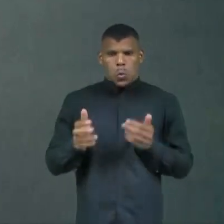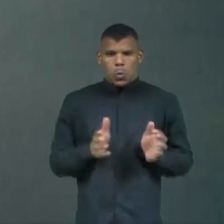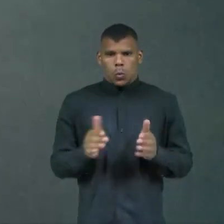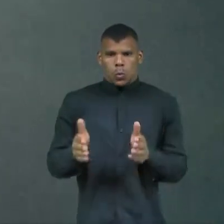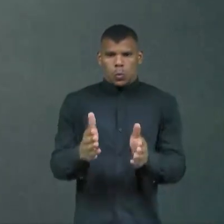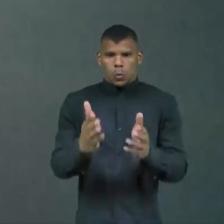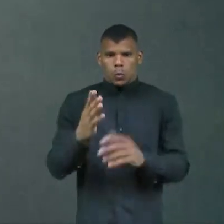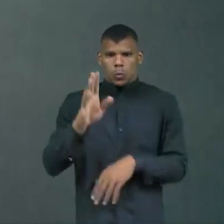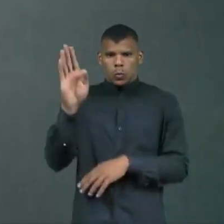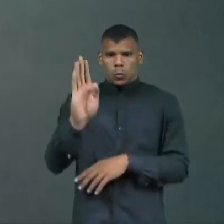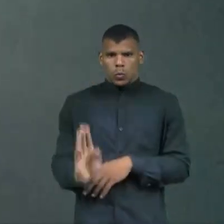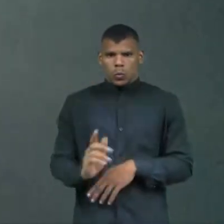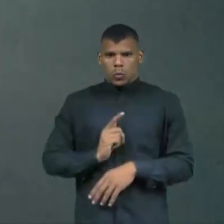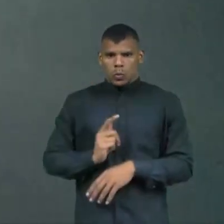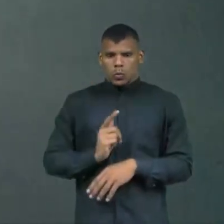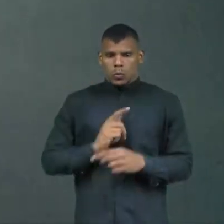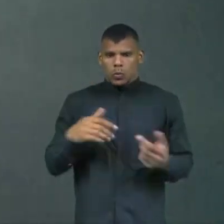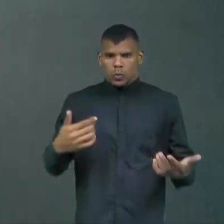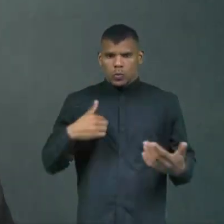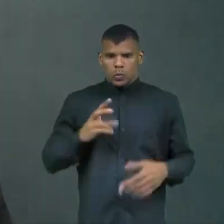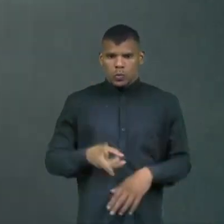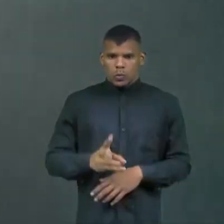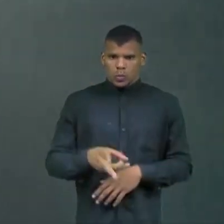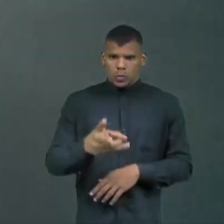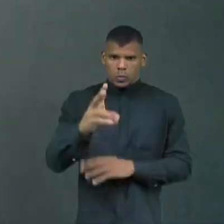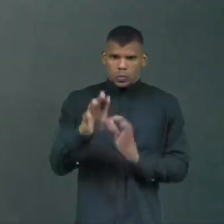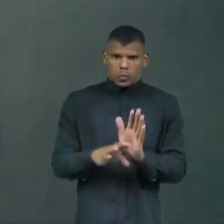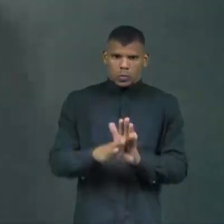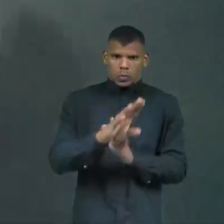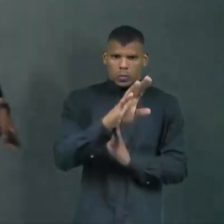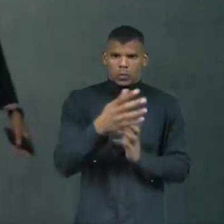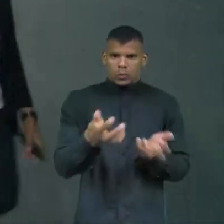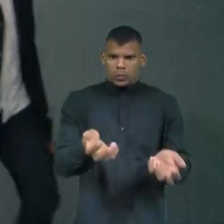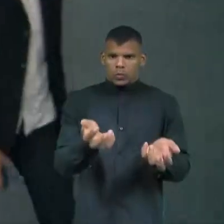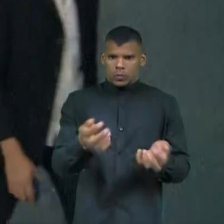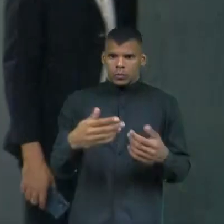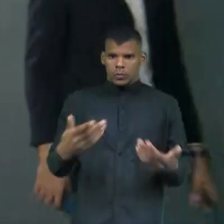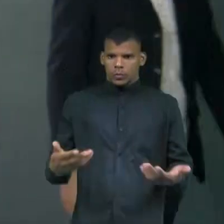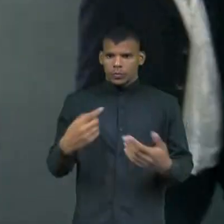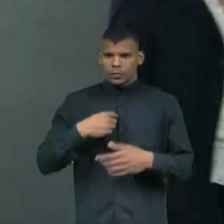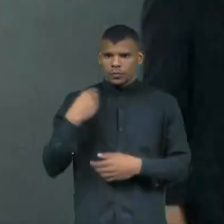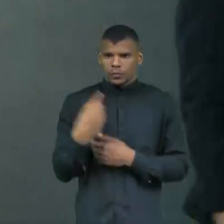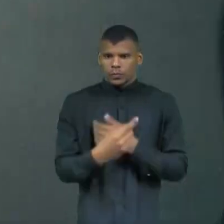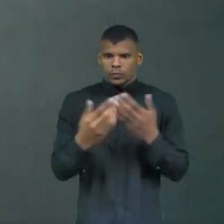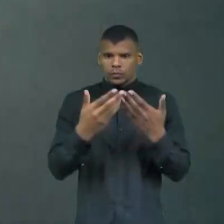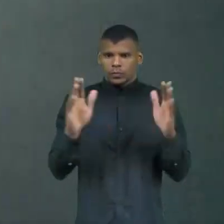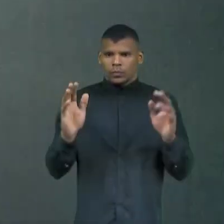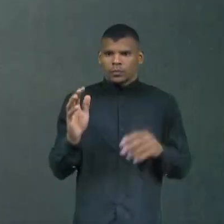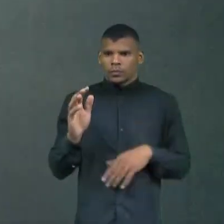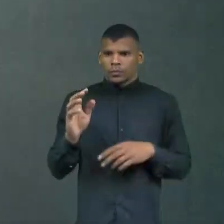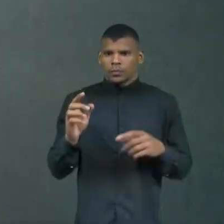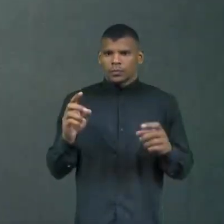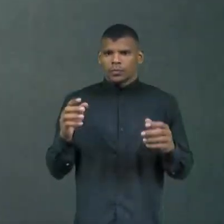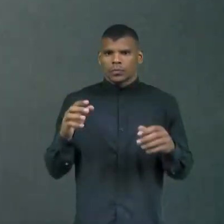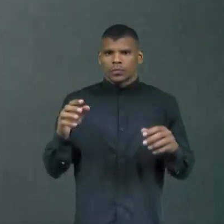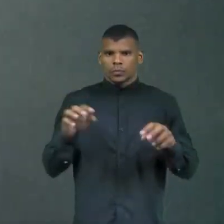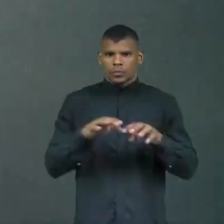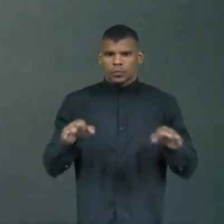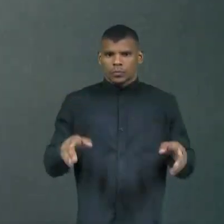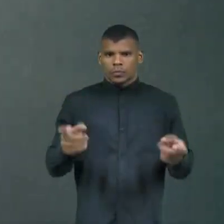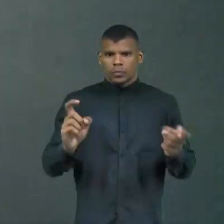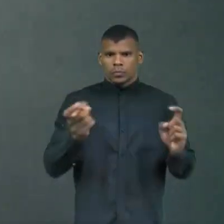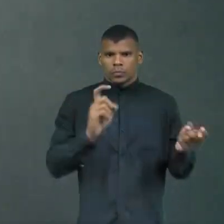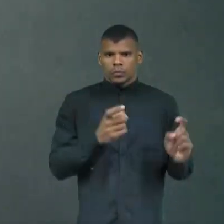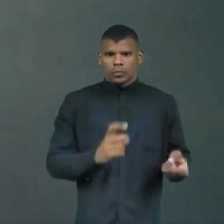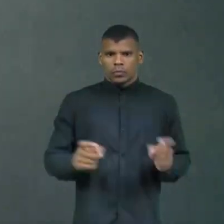do Brasil e quer continuar sendo assim. Então, nós abrimos, temos uma mesa de negociação aberta também, onde o Estado da